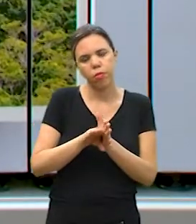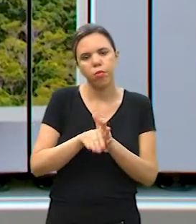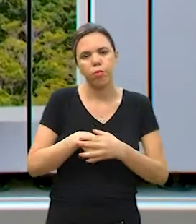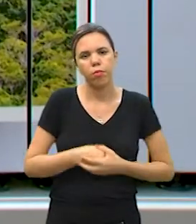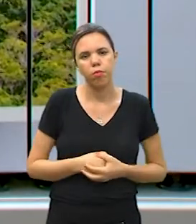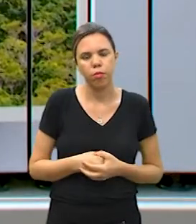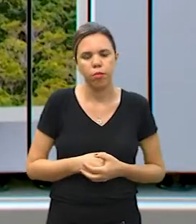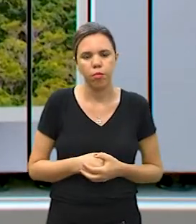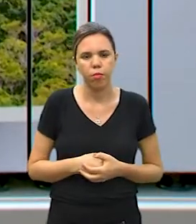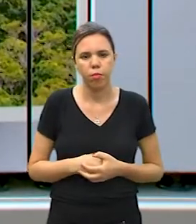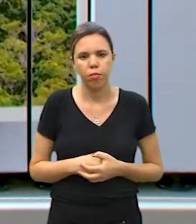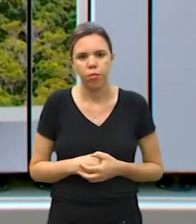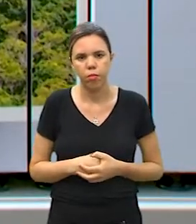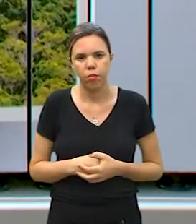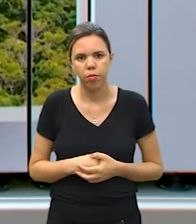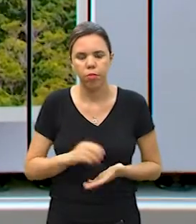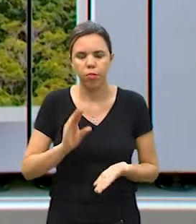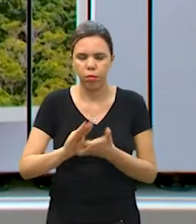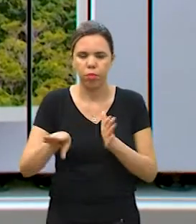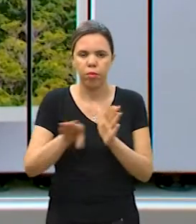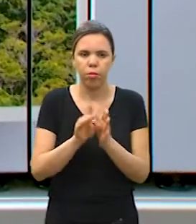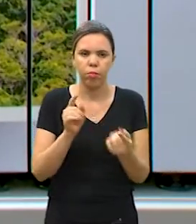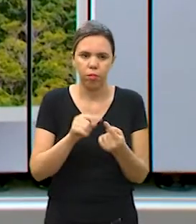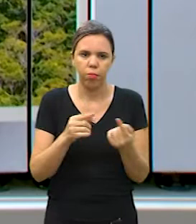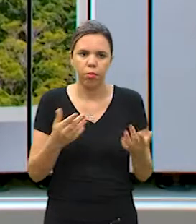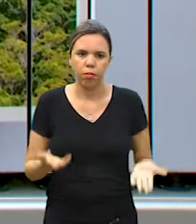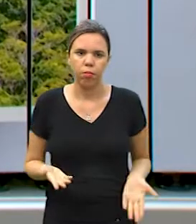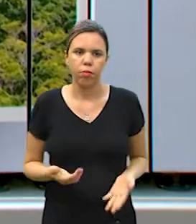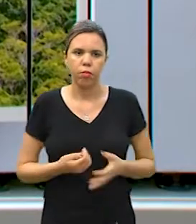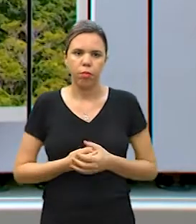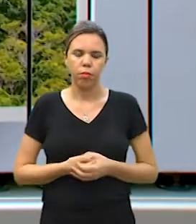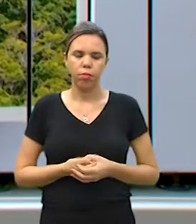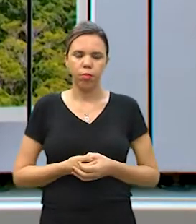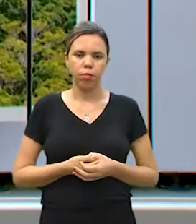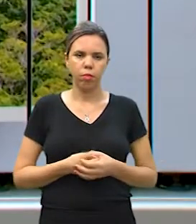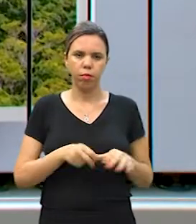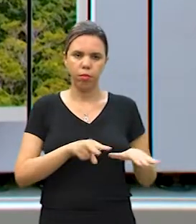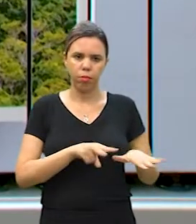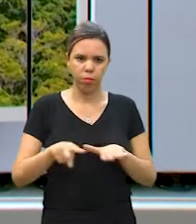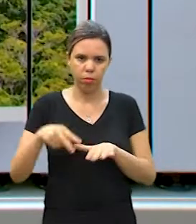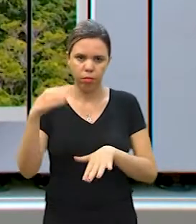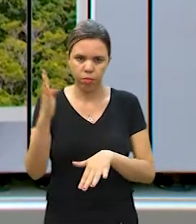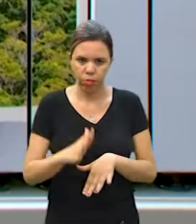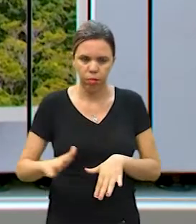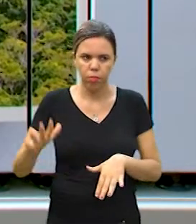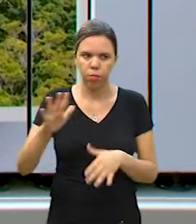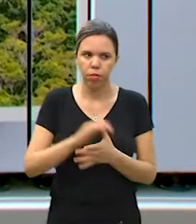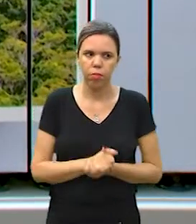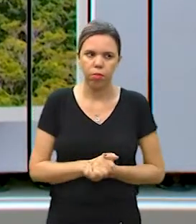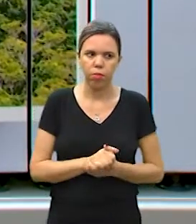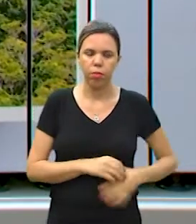chegue nesse investimento direto. A Semana